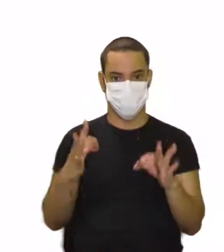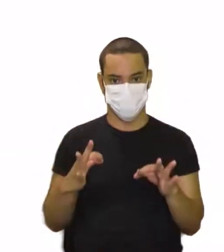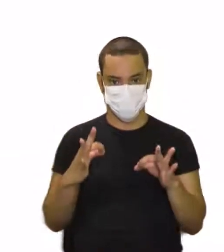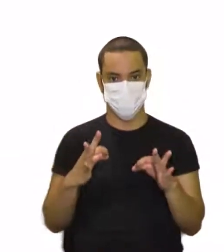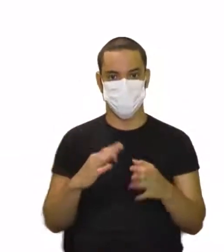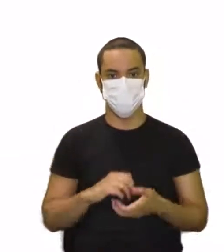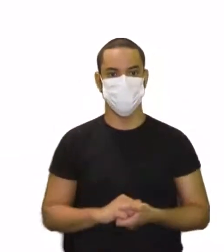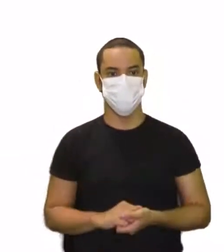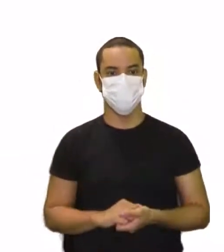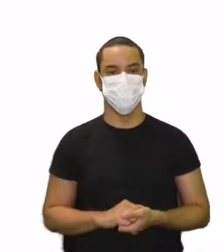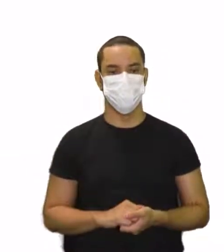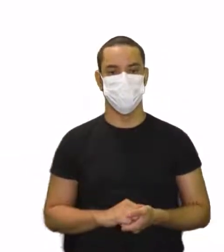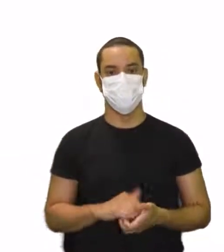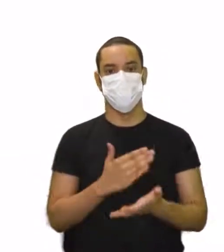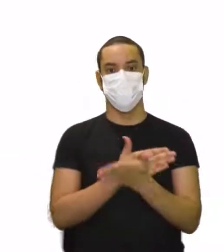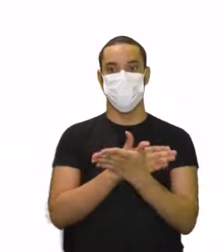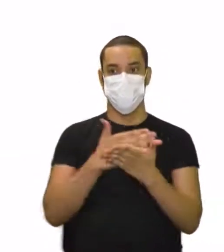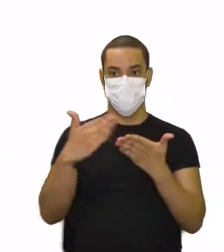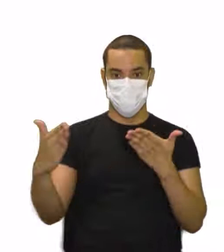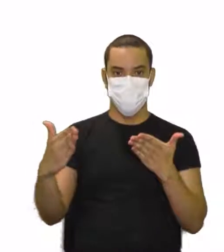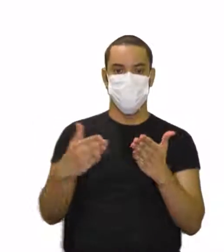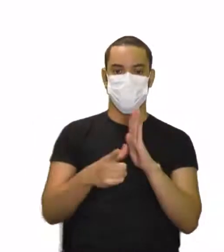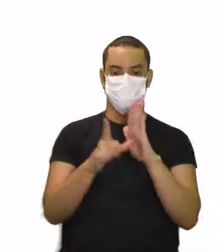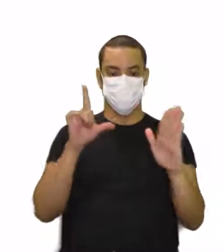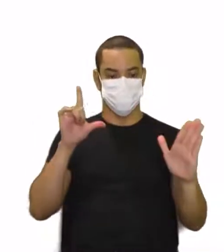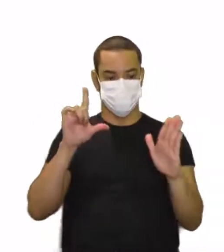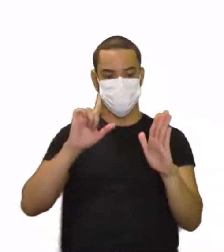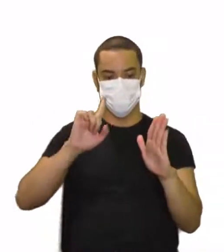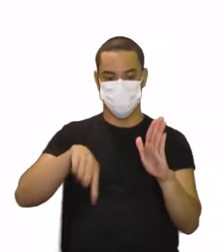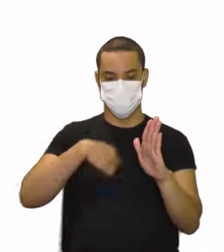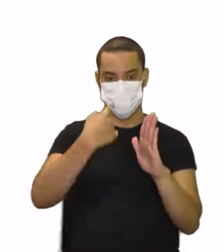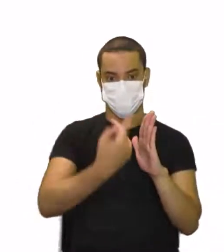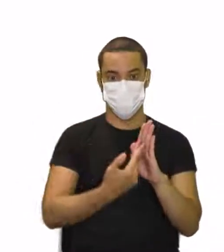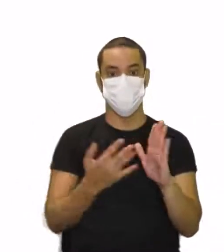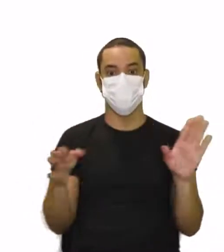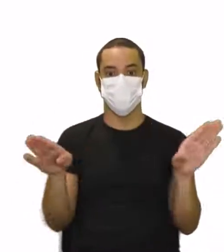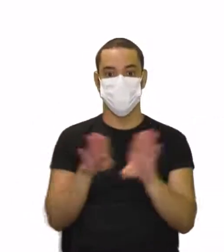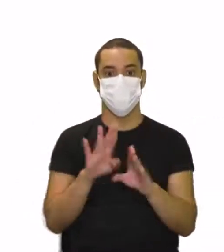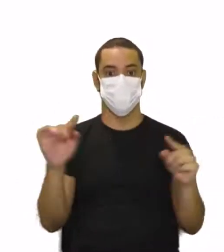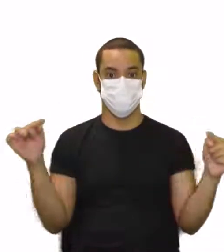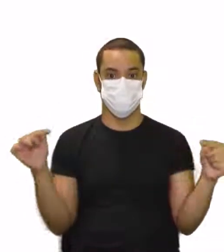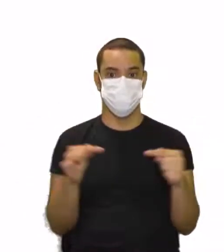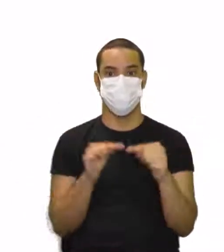ó. Eles começaram do zero. E essa e S' coincidem.